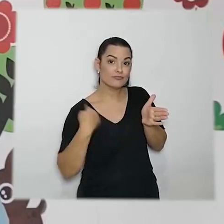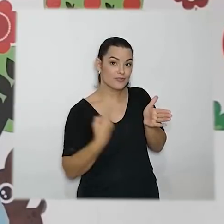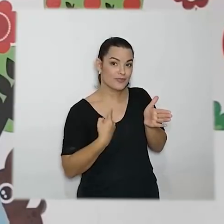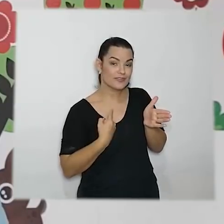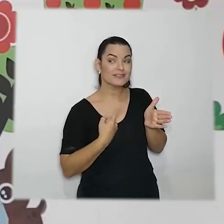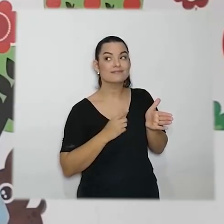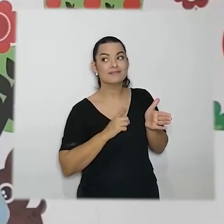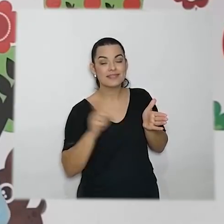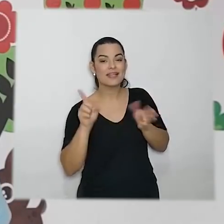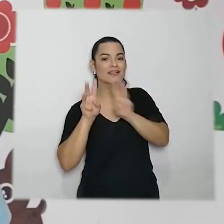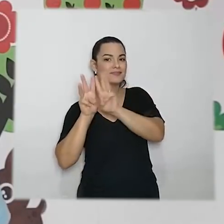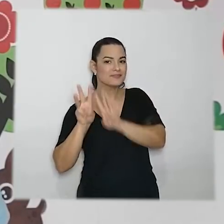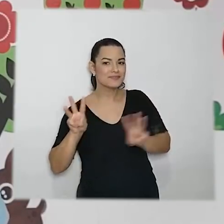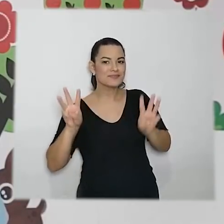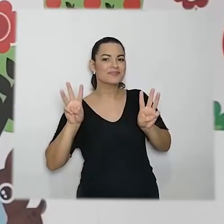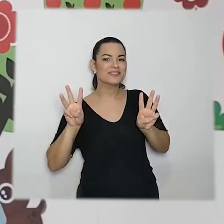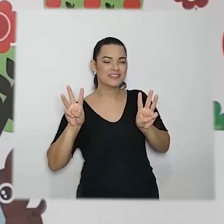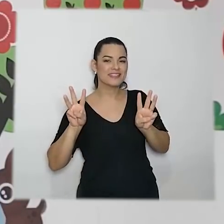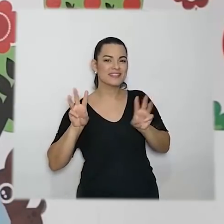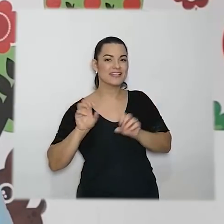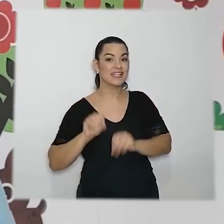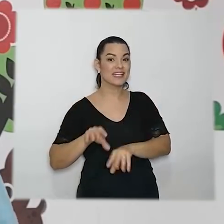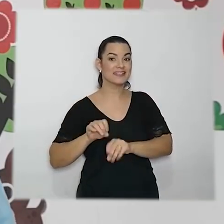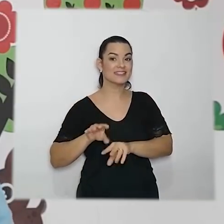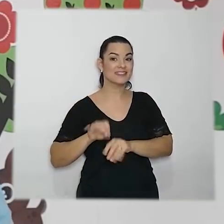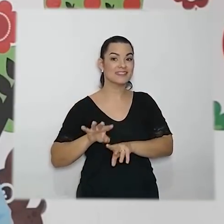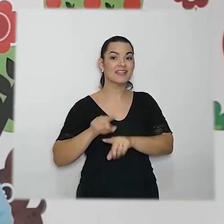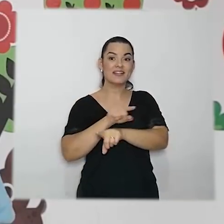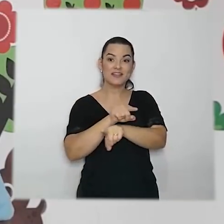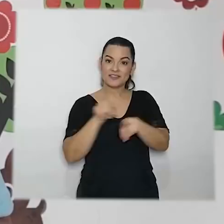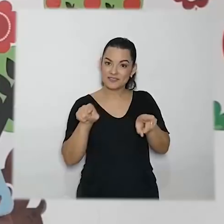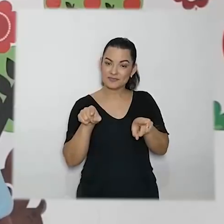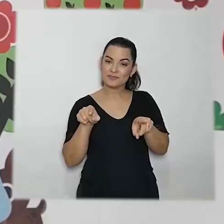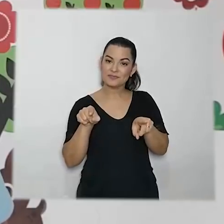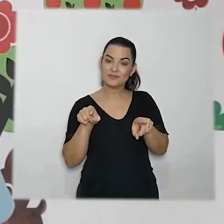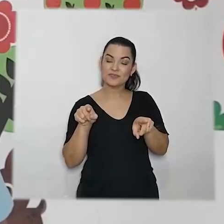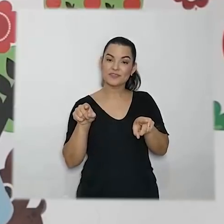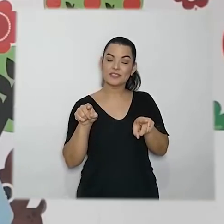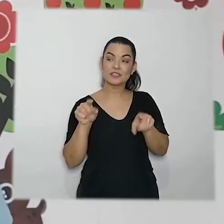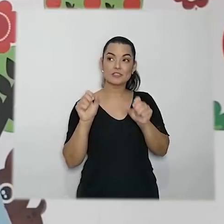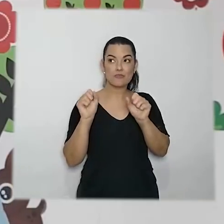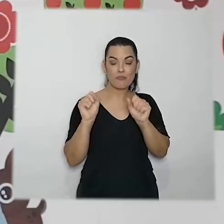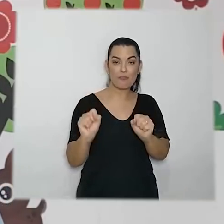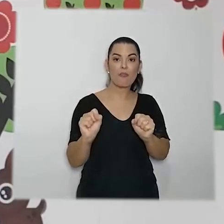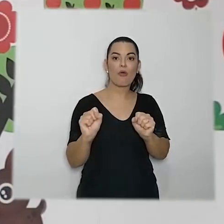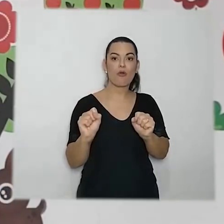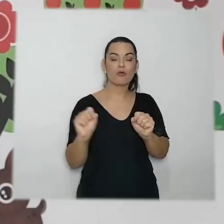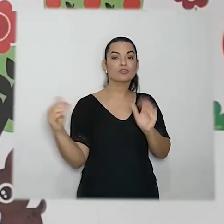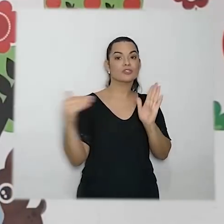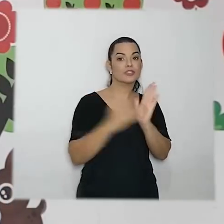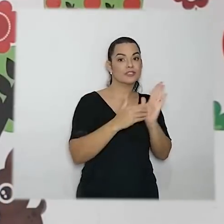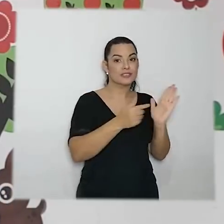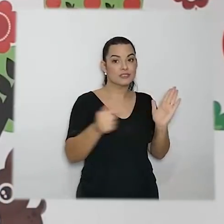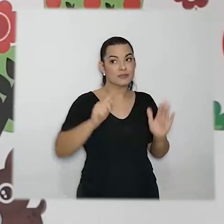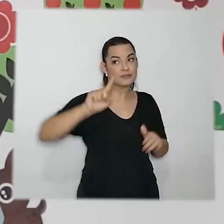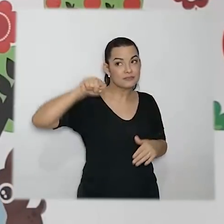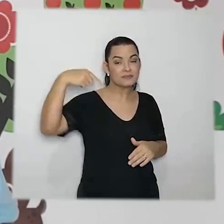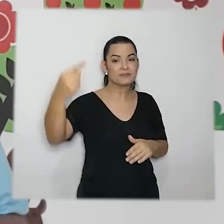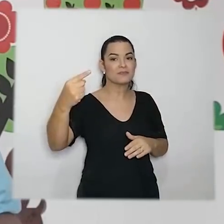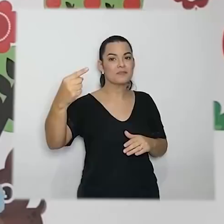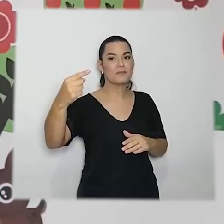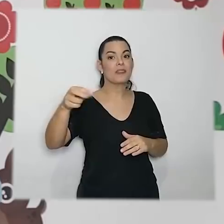ficar disponível lá no Portal da Educação. Vocês vão ter até a semana que vem para responder esse